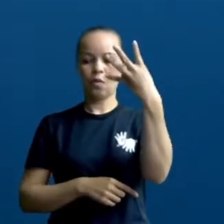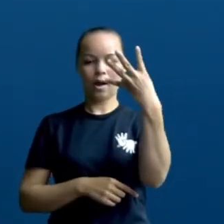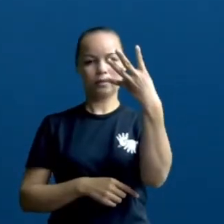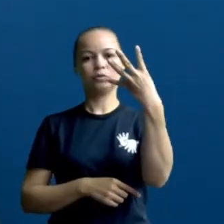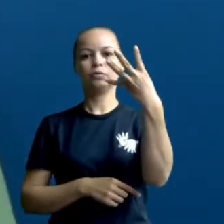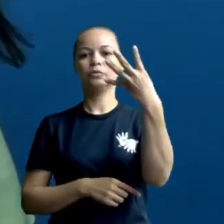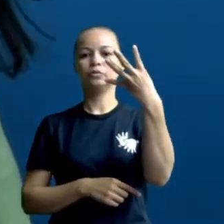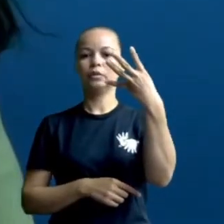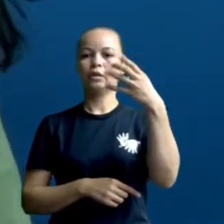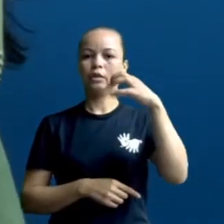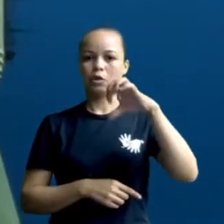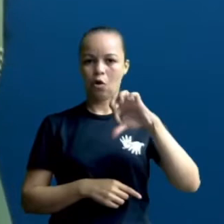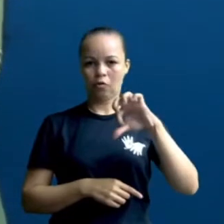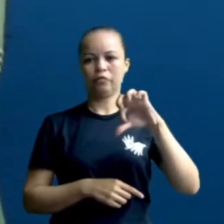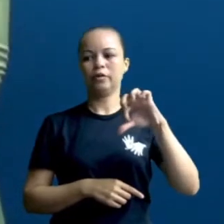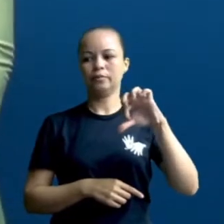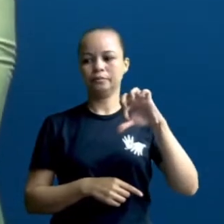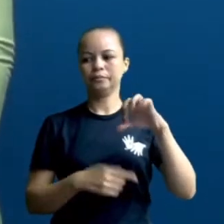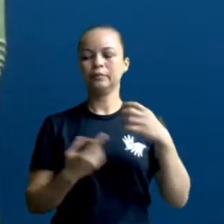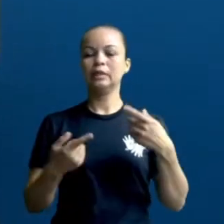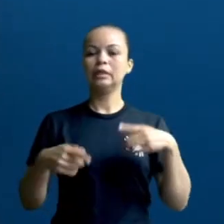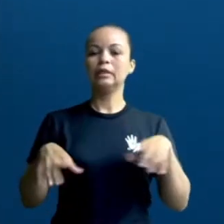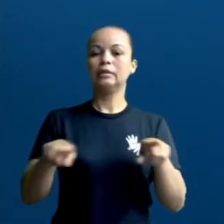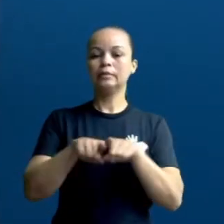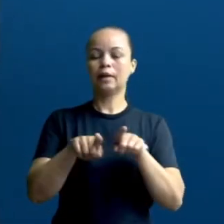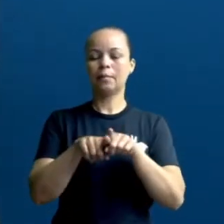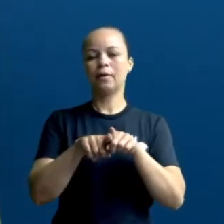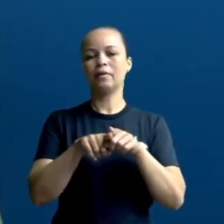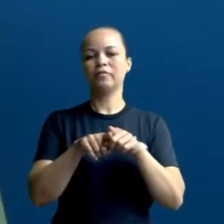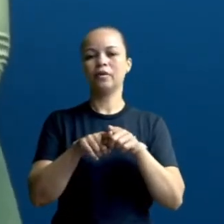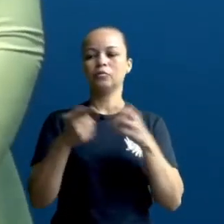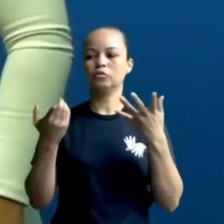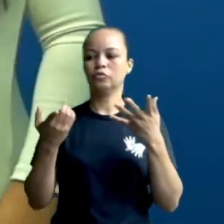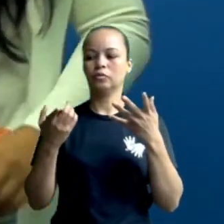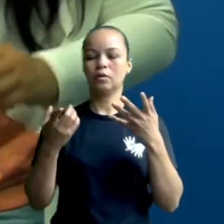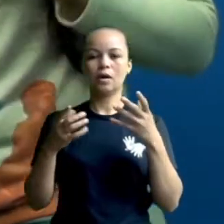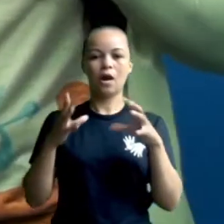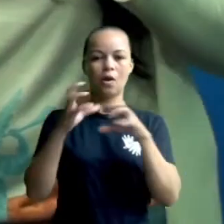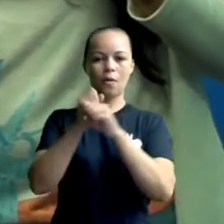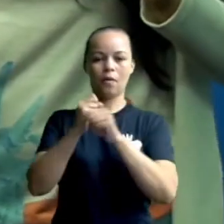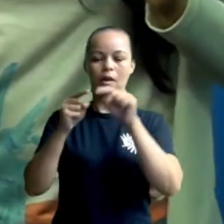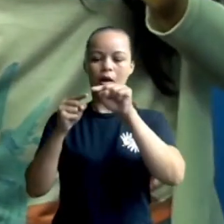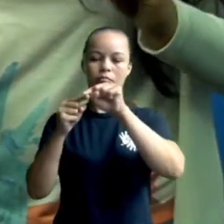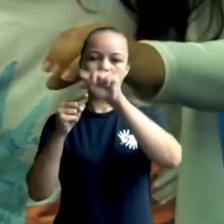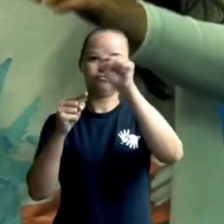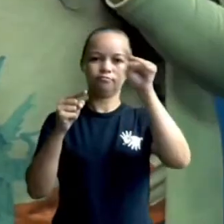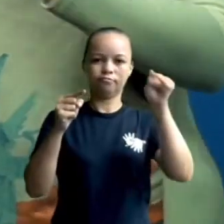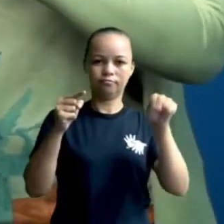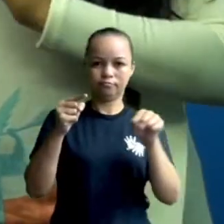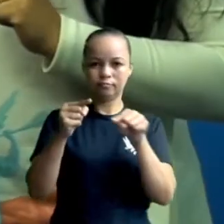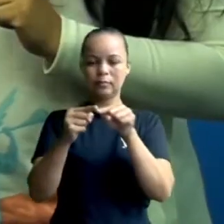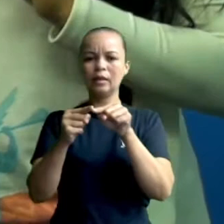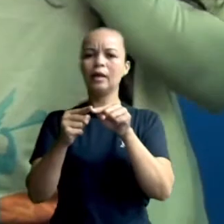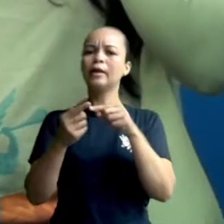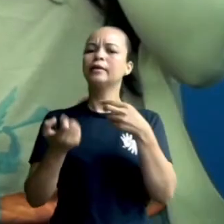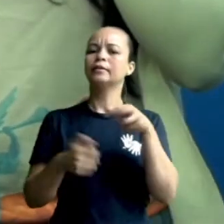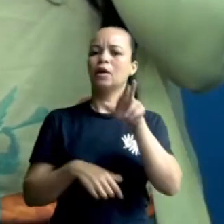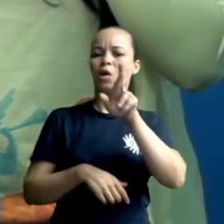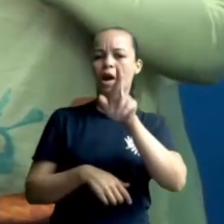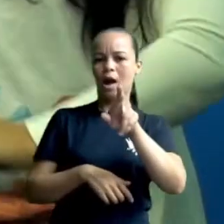lado 9, e nós vamos calcular a área desse círculo, que tem